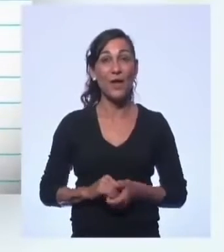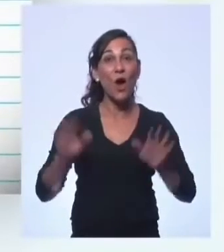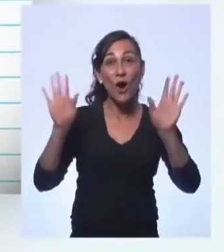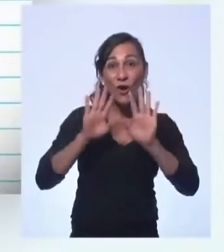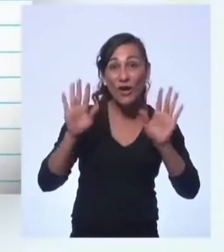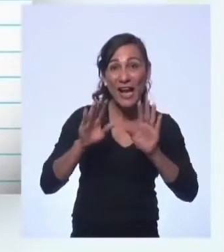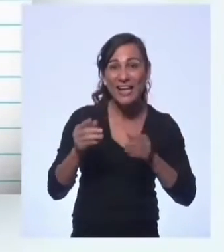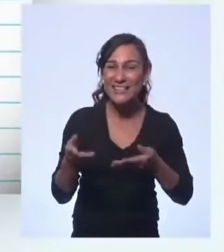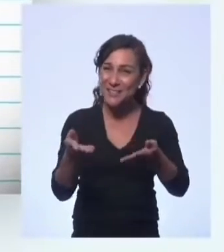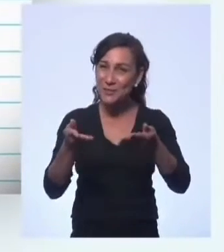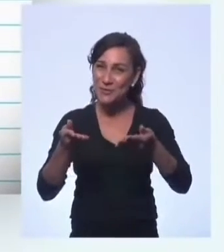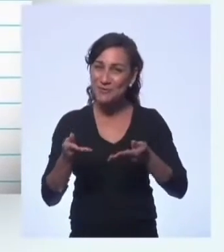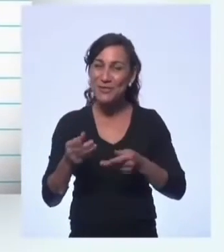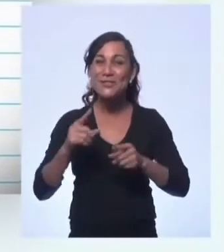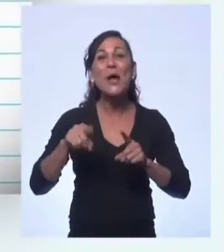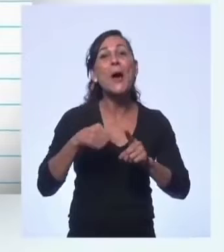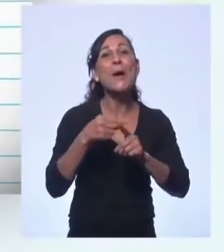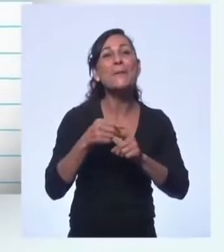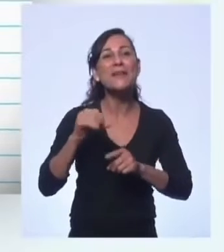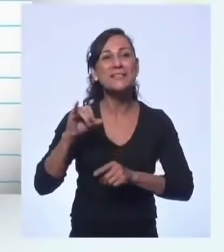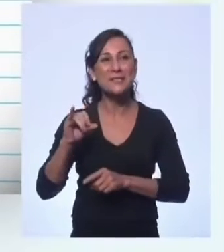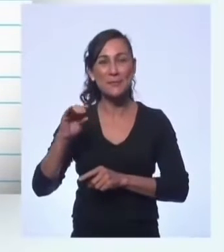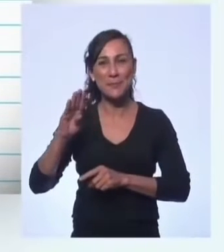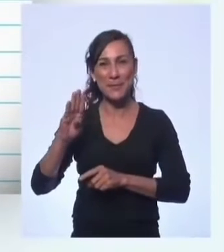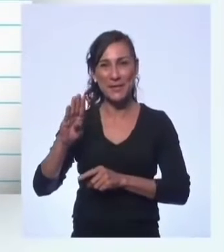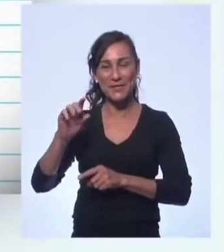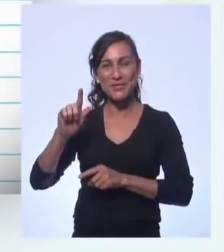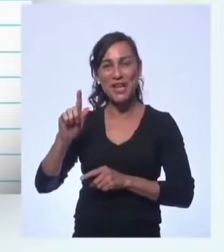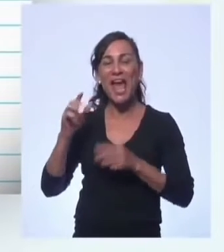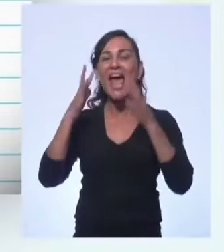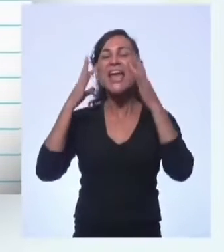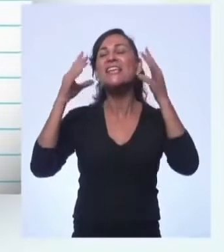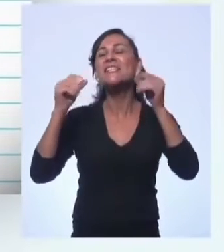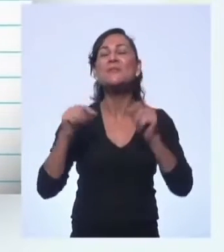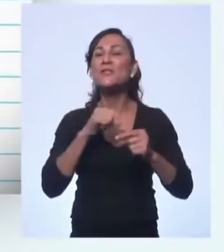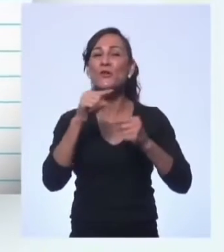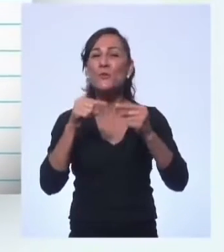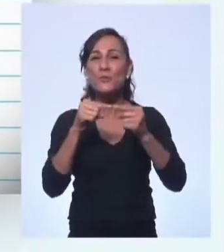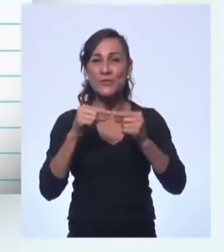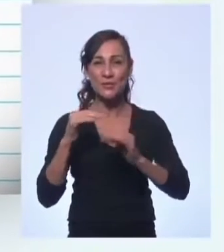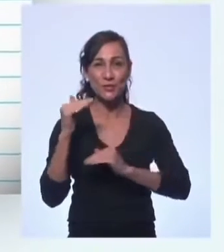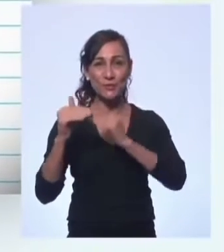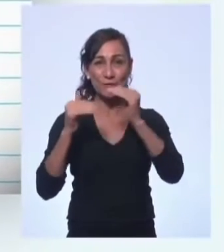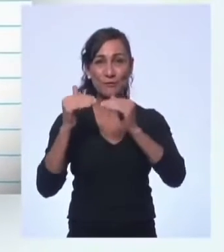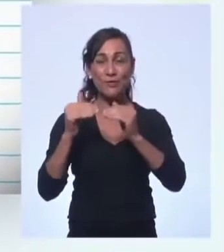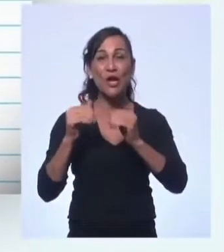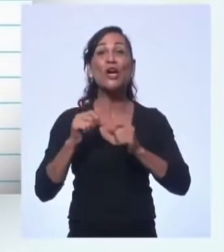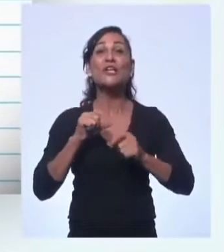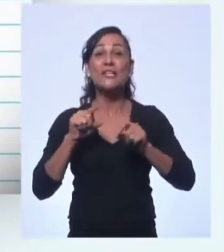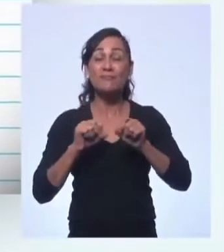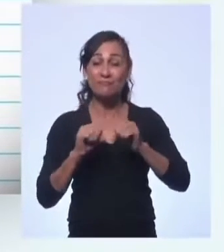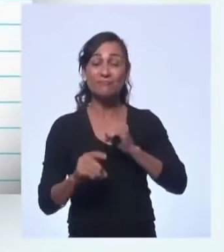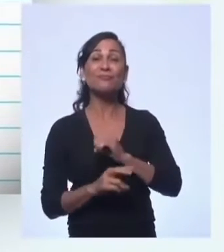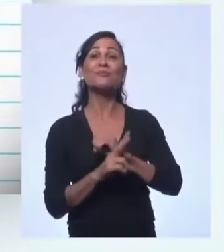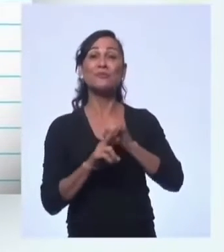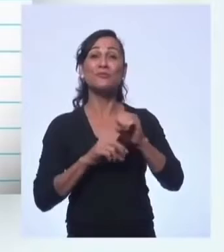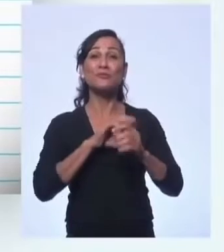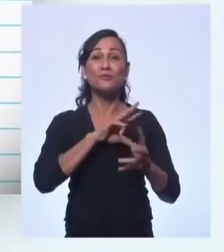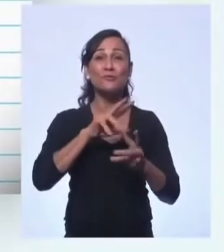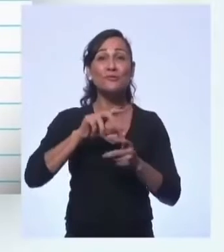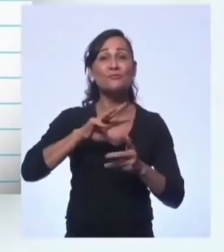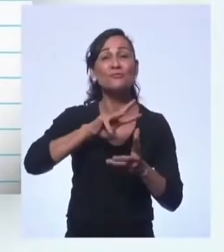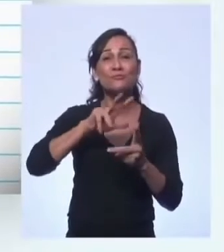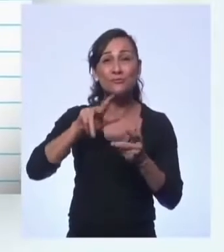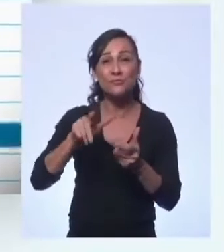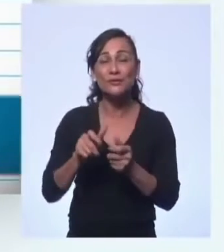Olá, sejam bem-vindos a mais um IBGE Explica especial sobre os Objetivos de Desenvolvimento Sustentável. Nesta edição, falaremos sobre